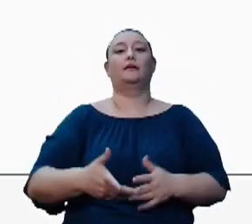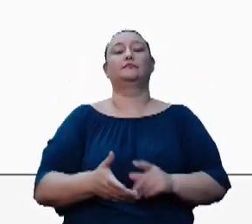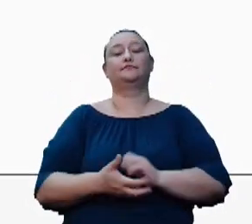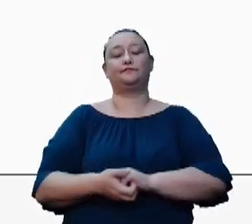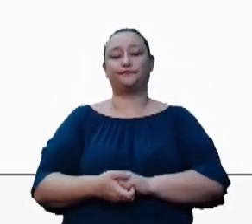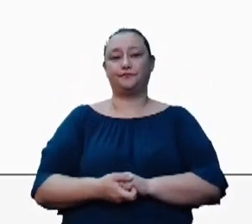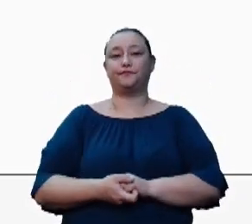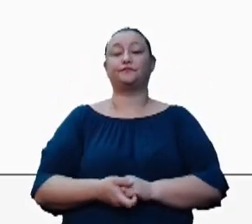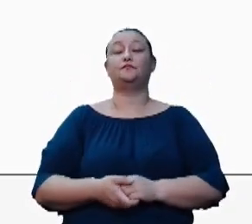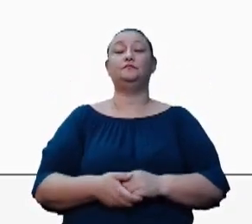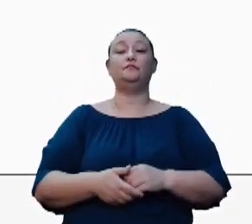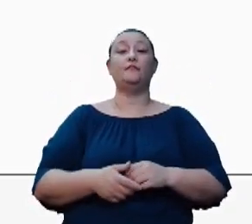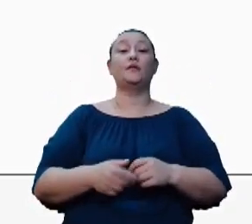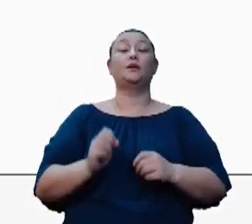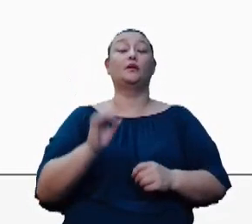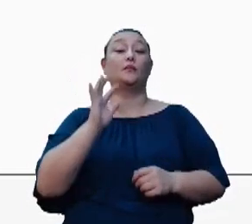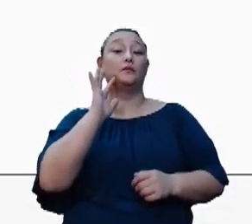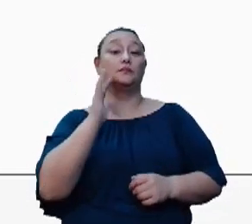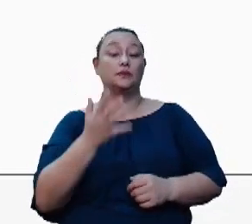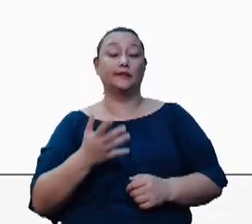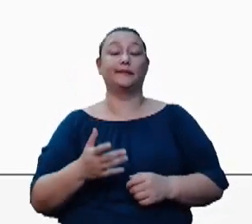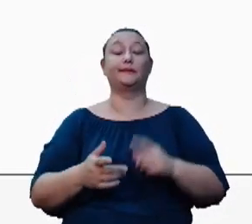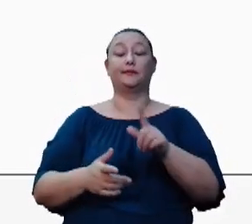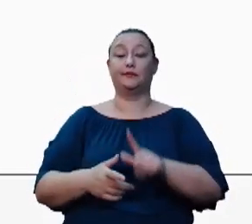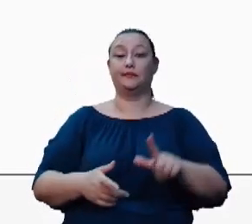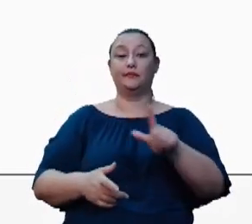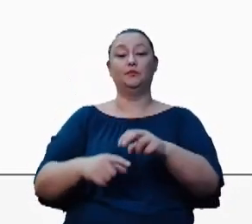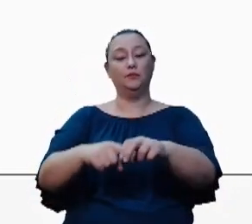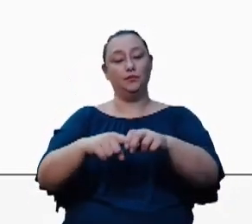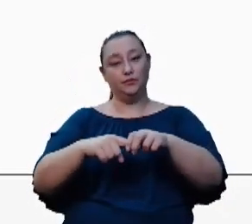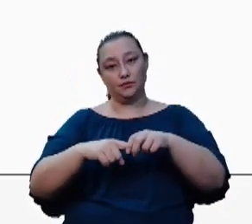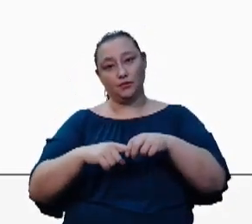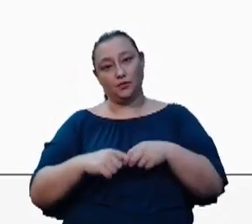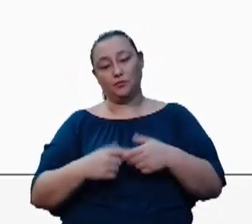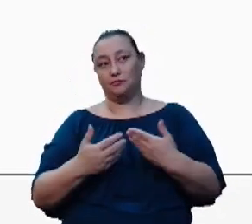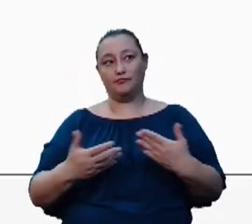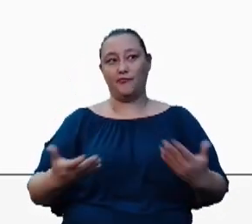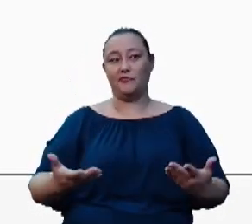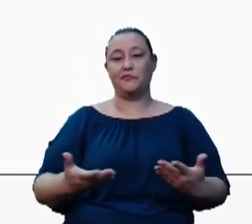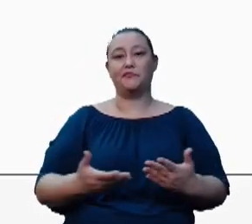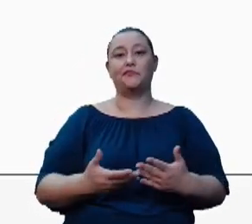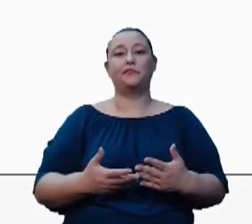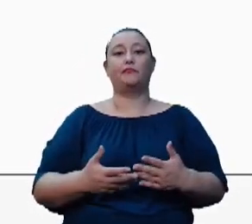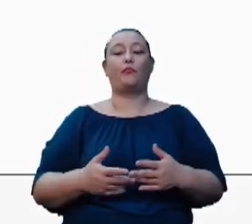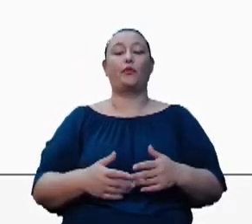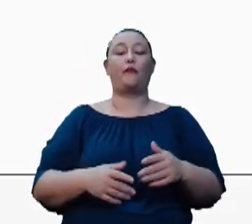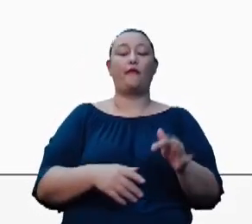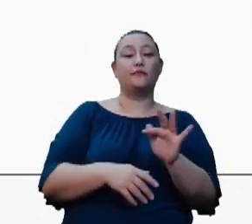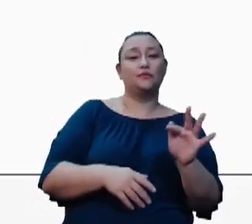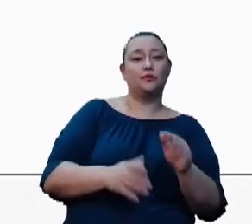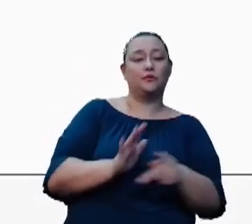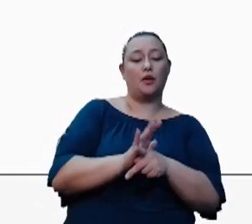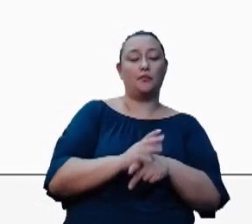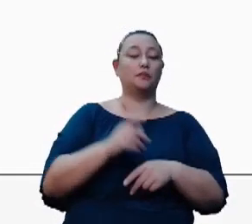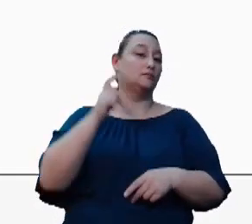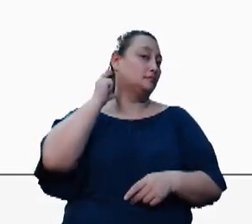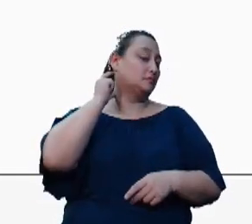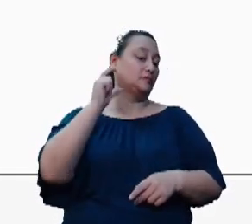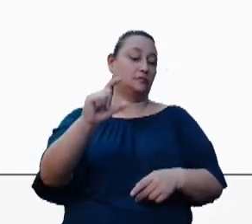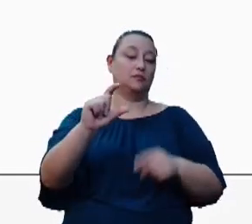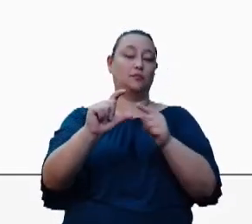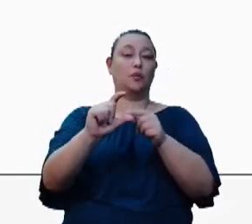A causa geralmente vem dada por causas, por funcionamento no aparelho propriamente